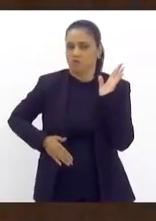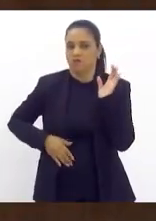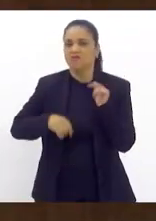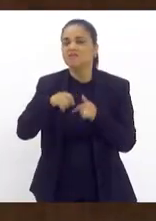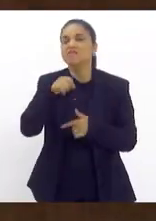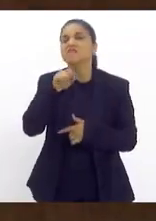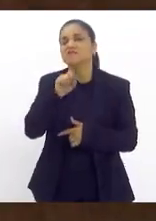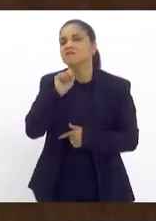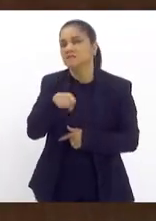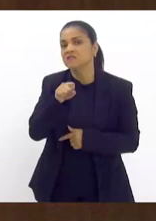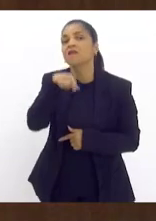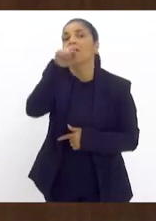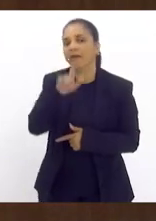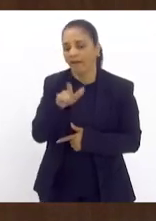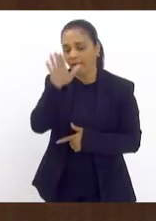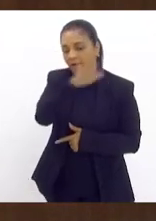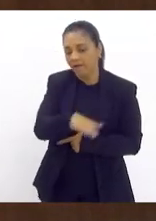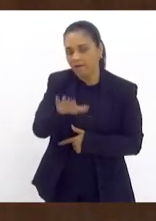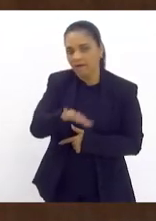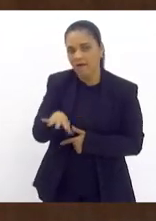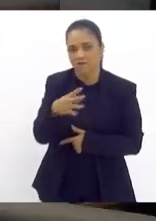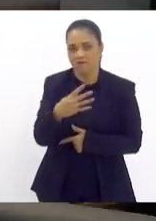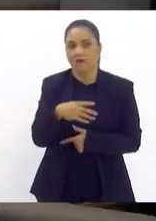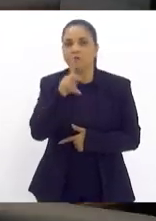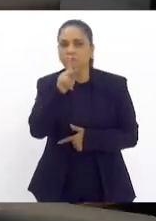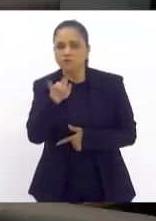mortas a machadadas. E os pais. Obrigada.